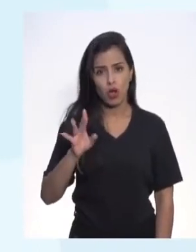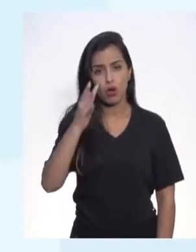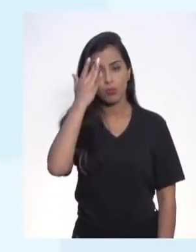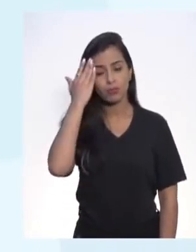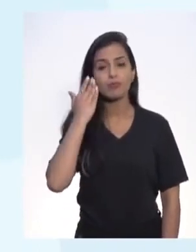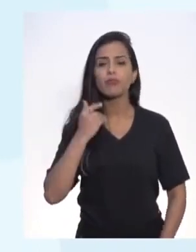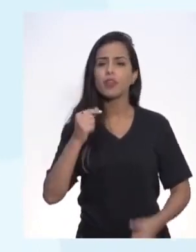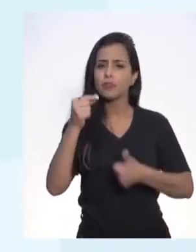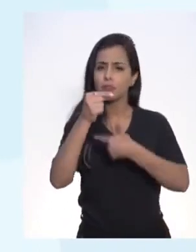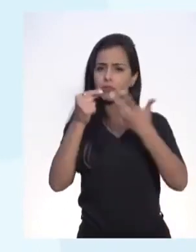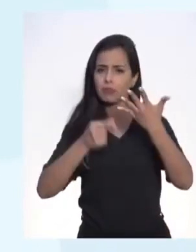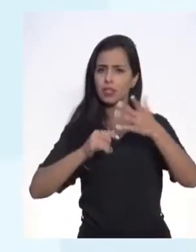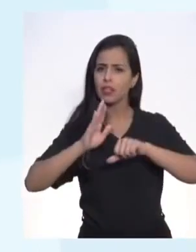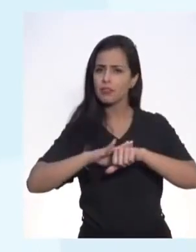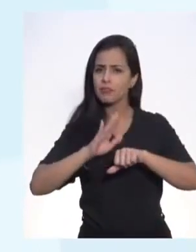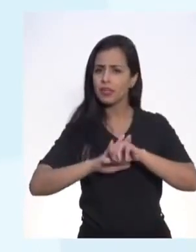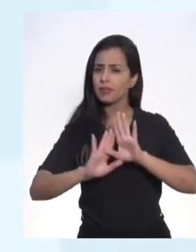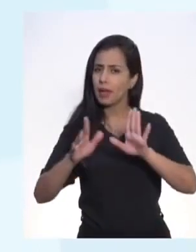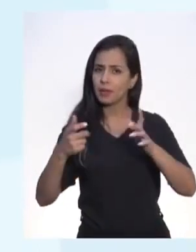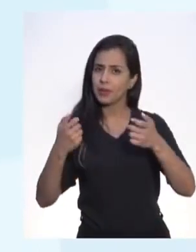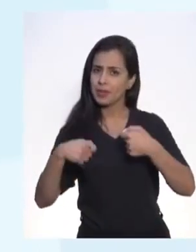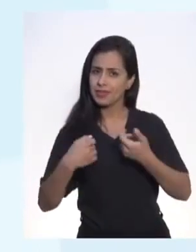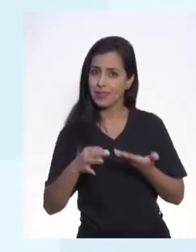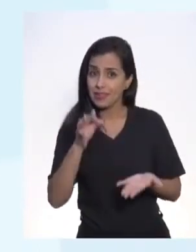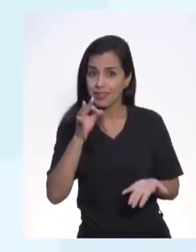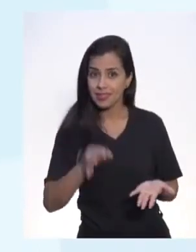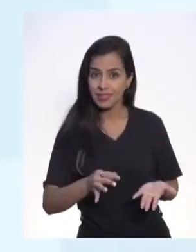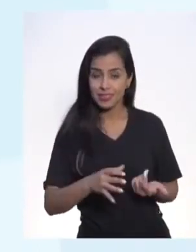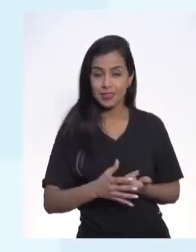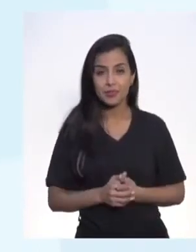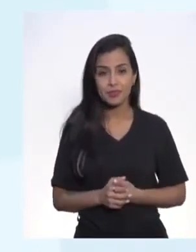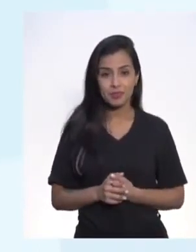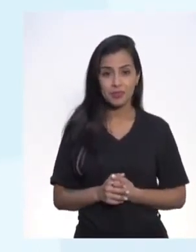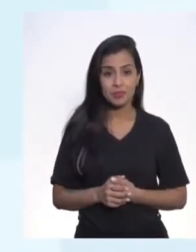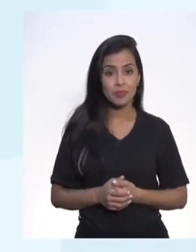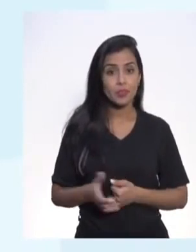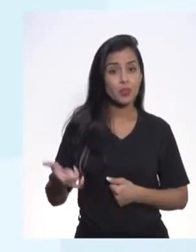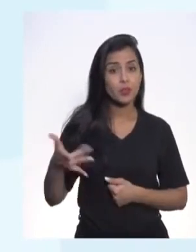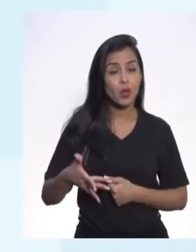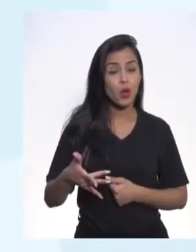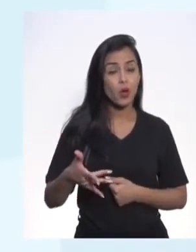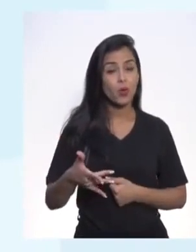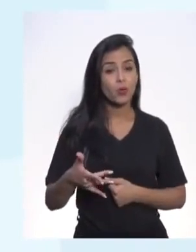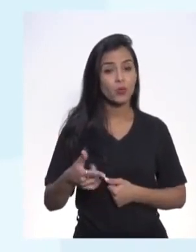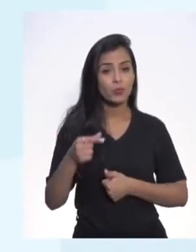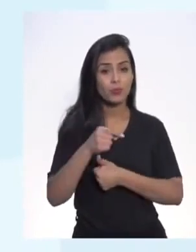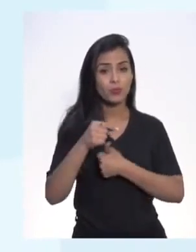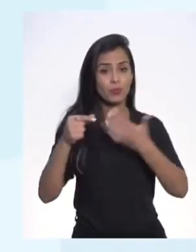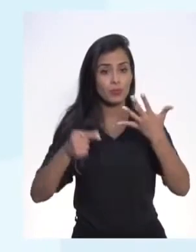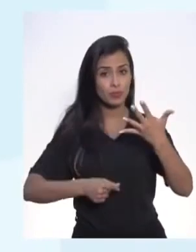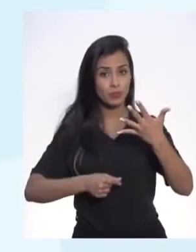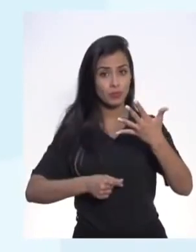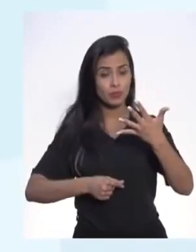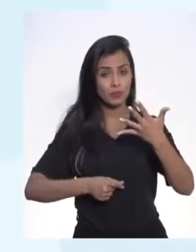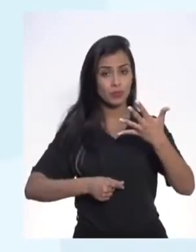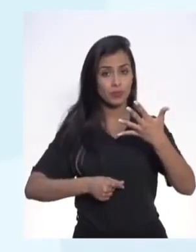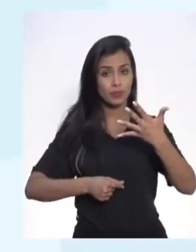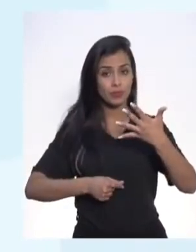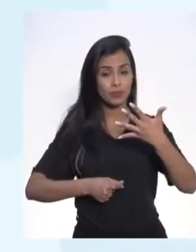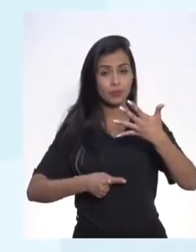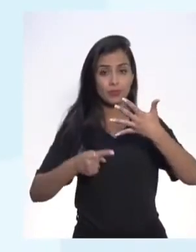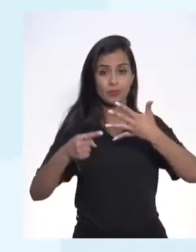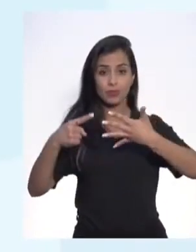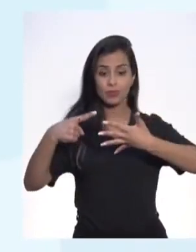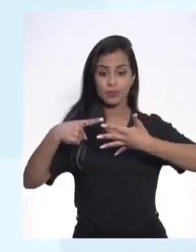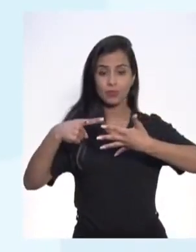de todos, mas nem precisava. Qual que é o troco de 1.420? 180. Então, qual é a alternativa correta? A alternativa